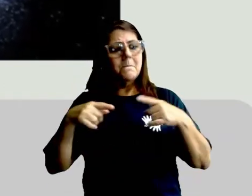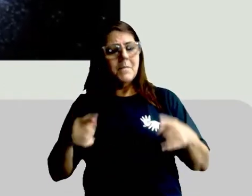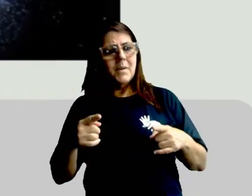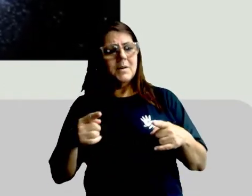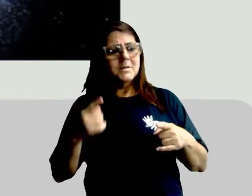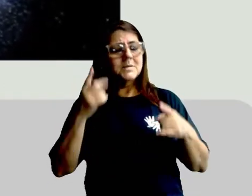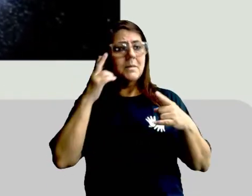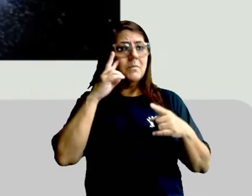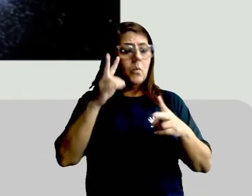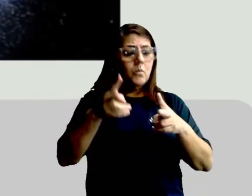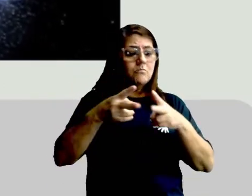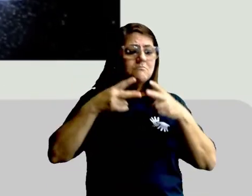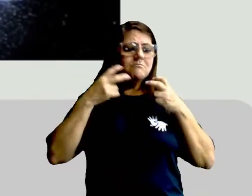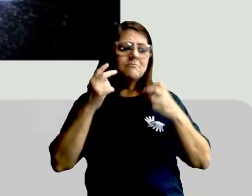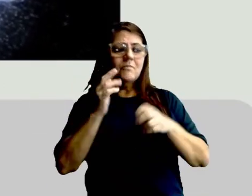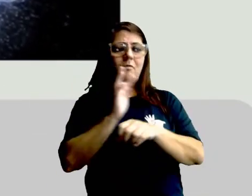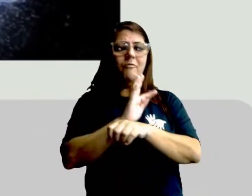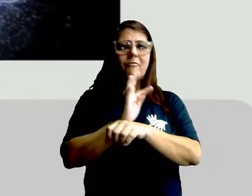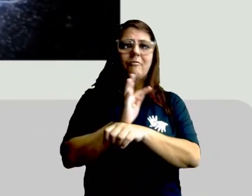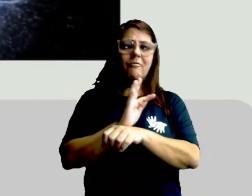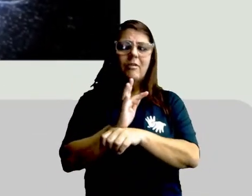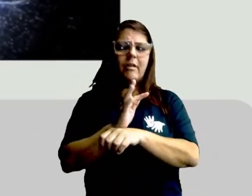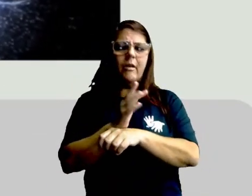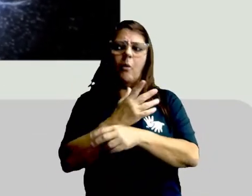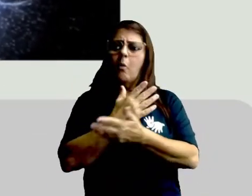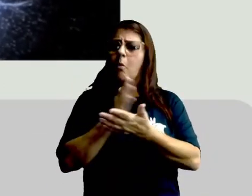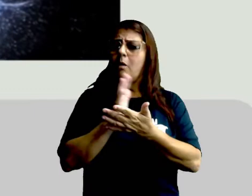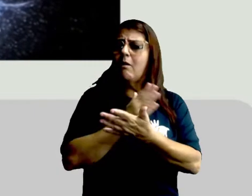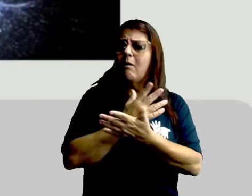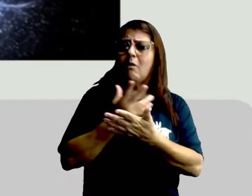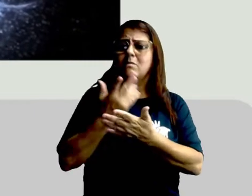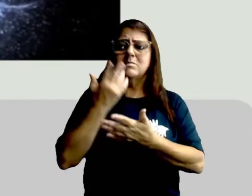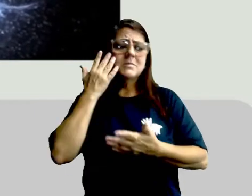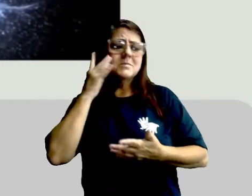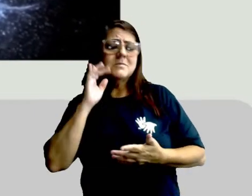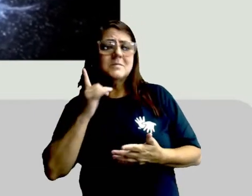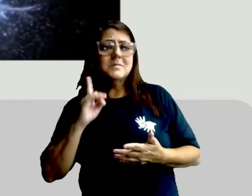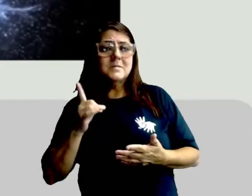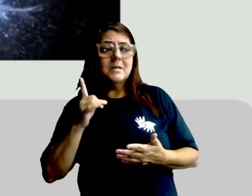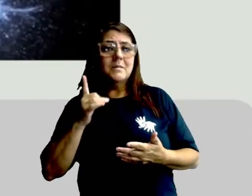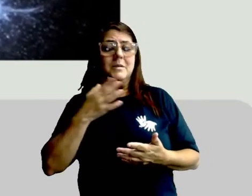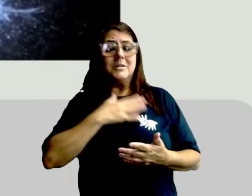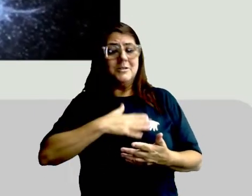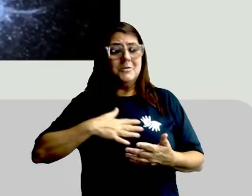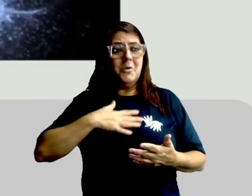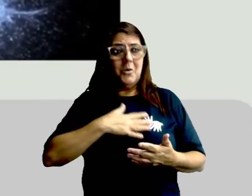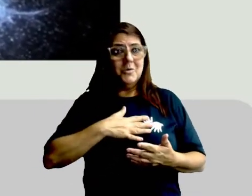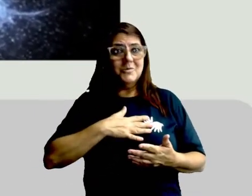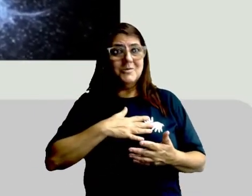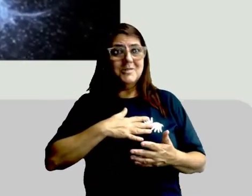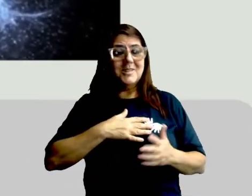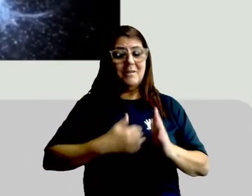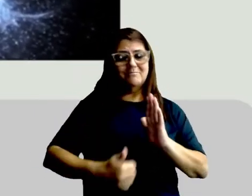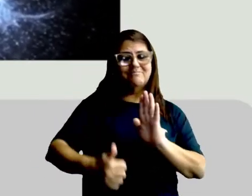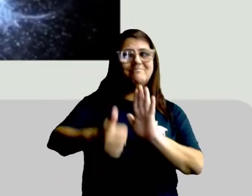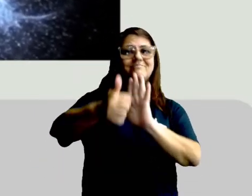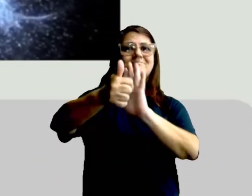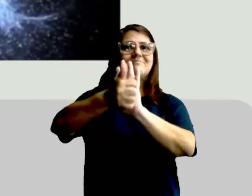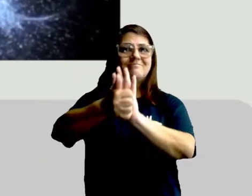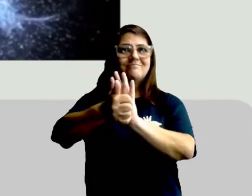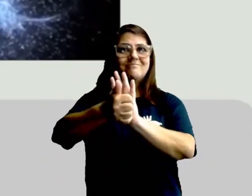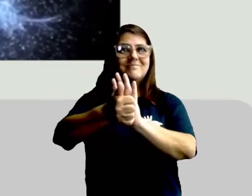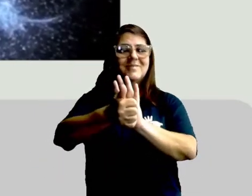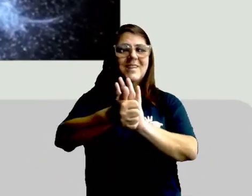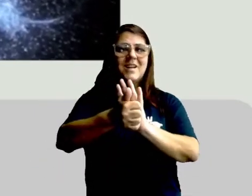se quiser acompanhar o vídeo, talvez tenha algo que você ainda não saiba. Se você gostar, no final do vídeo deixe o seu